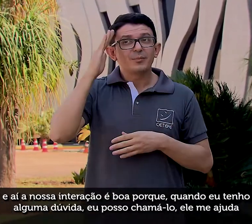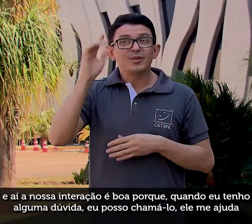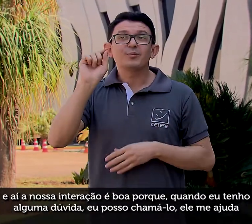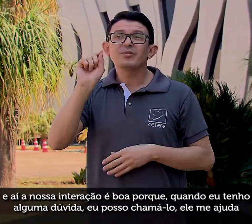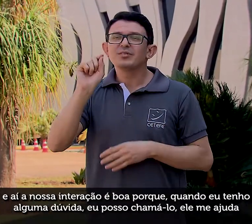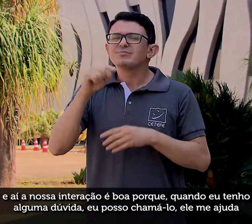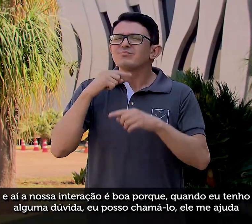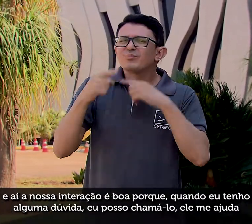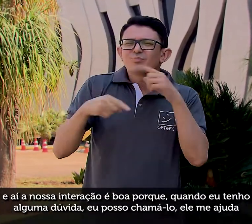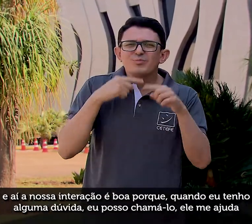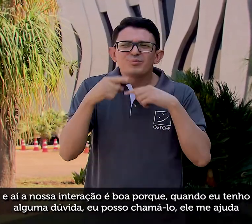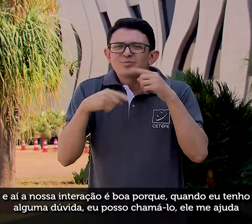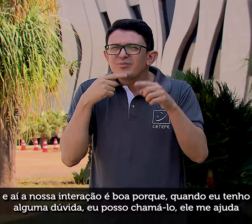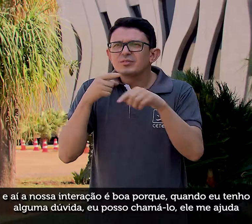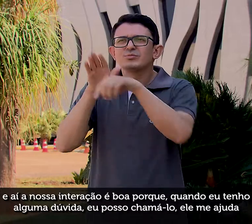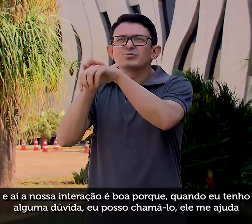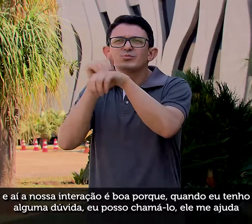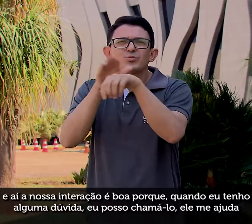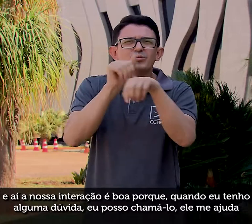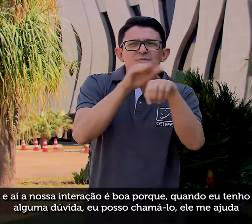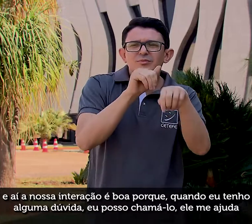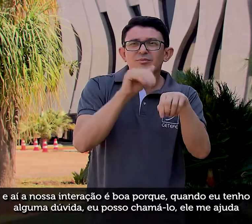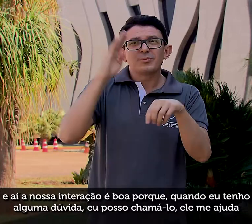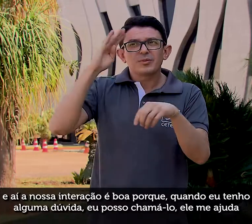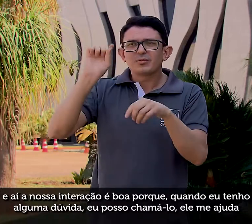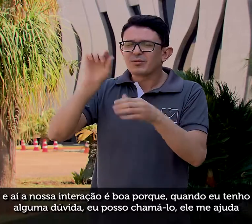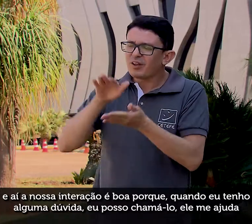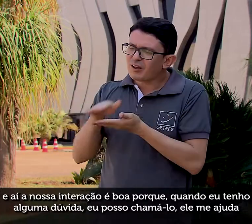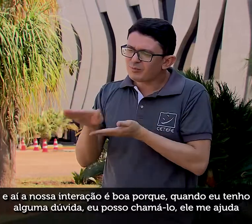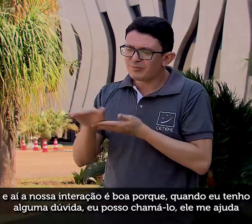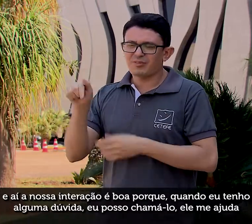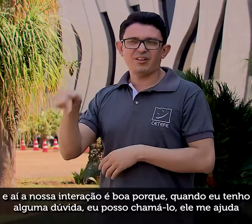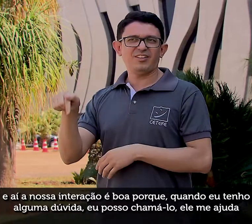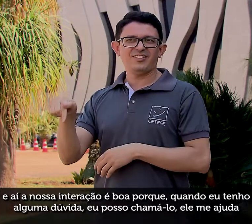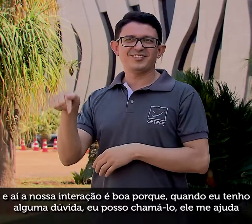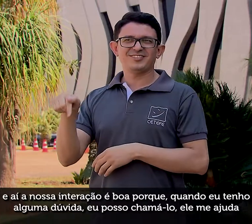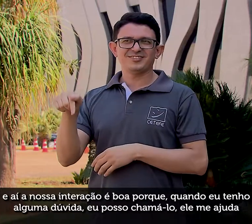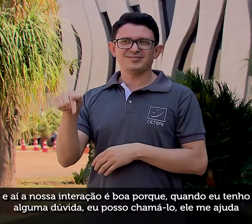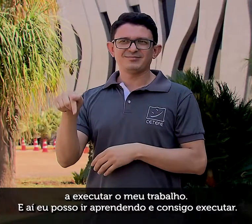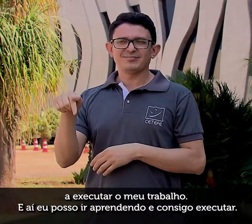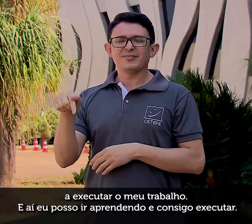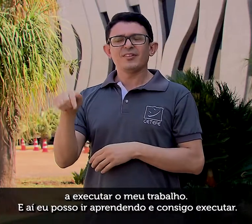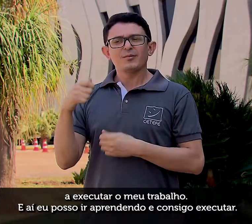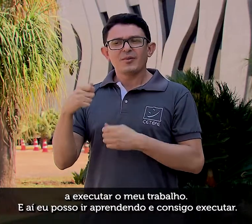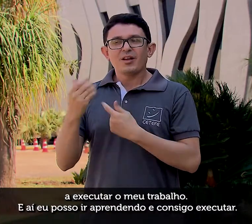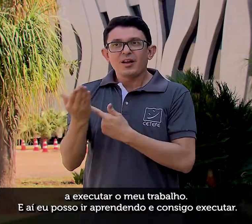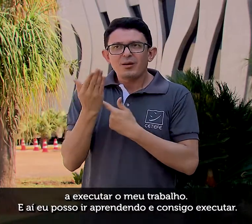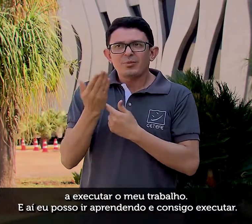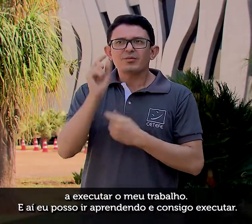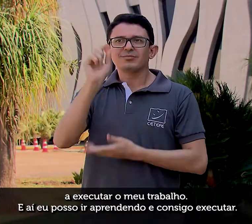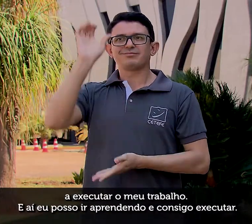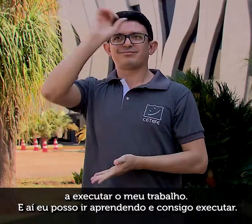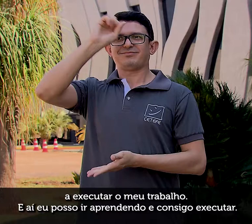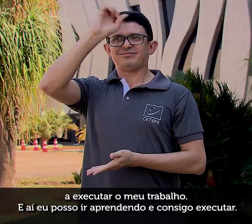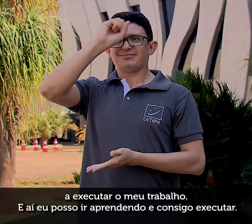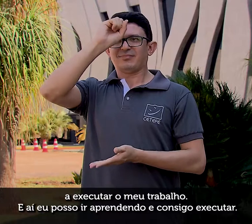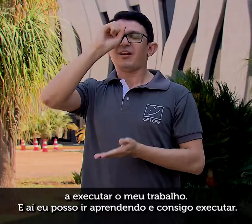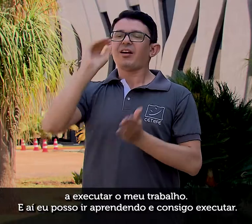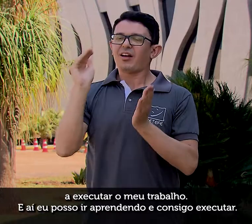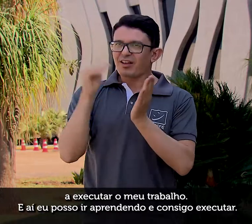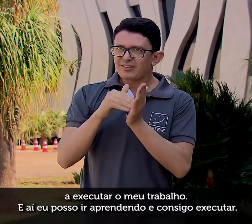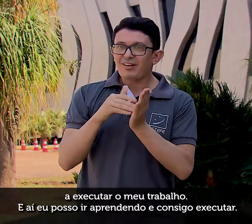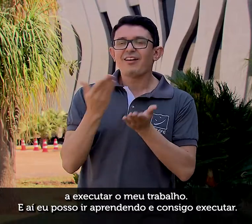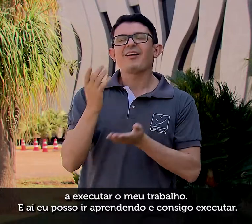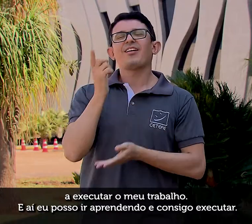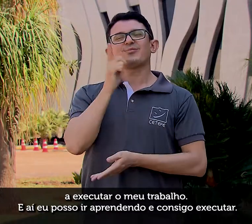nossa interação é boa. Porque quando eu tenho alguma dúvida, eu posso chamá-lo. Ele me ajuda a executar o meu trabalho. E aí